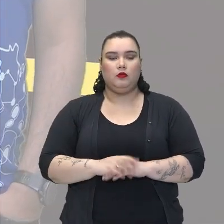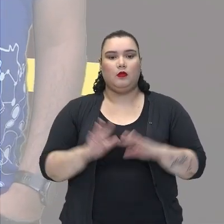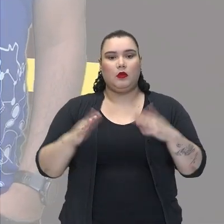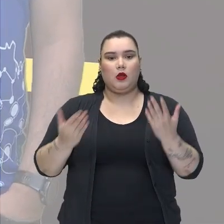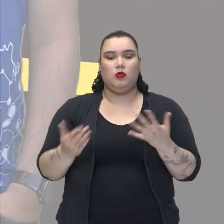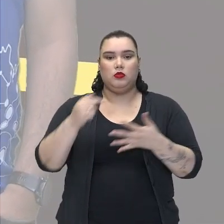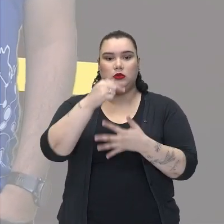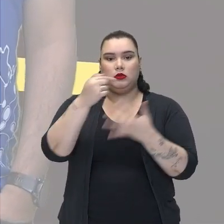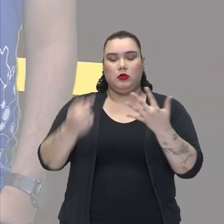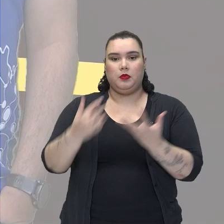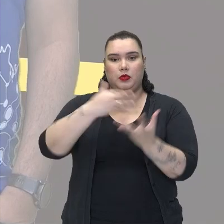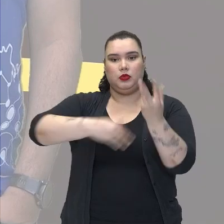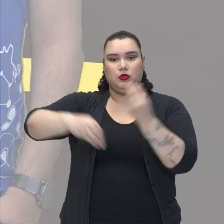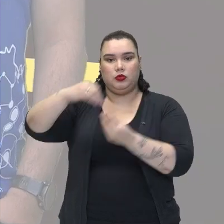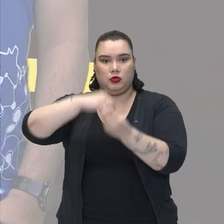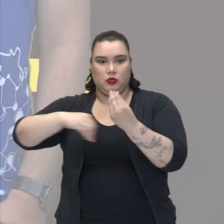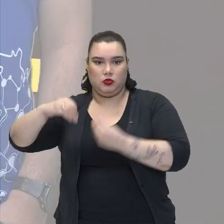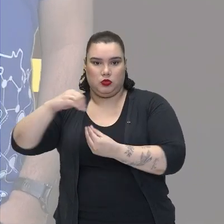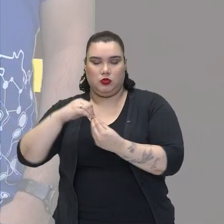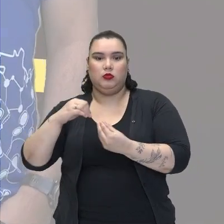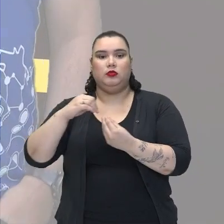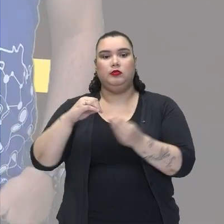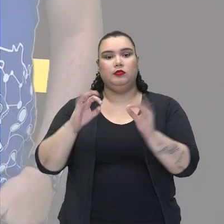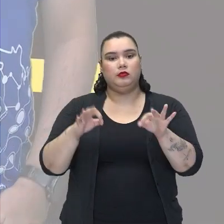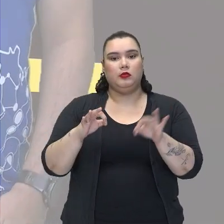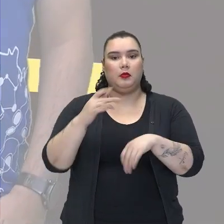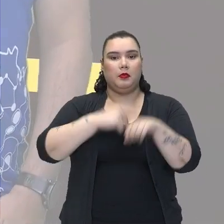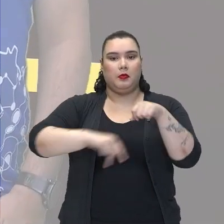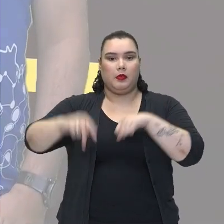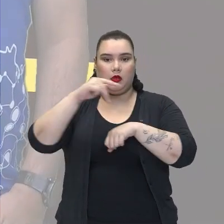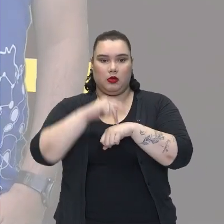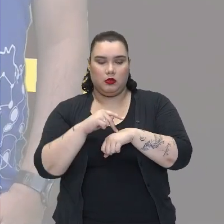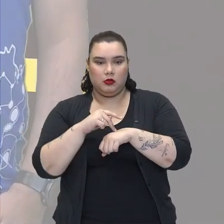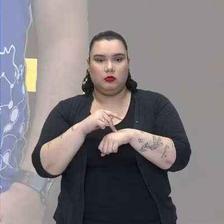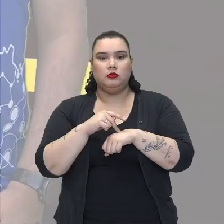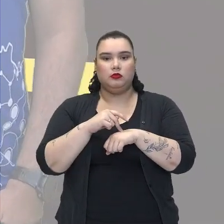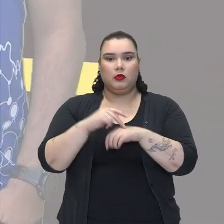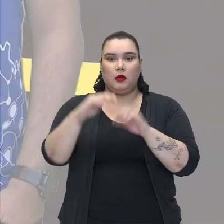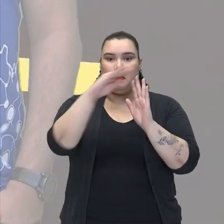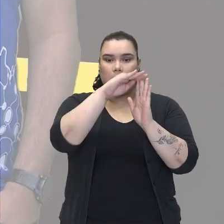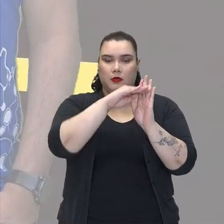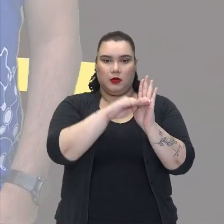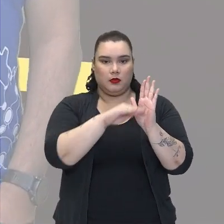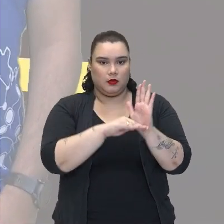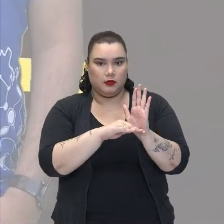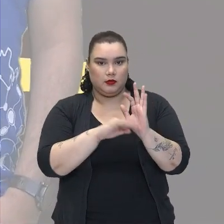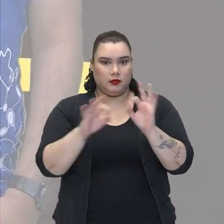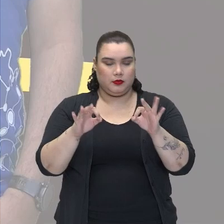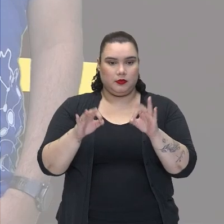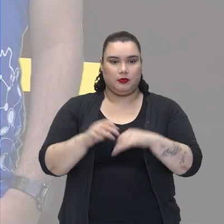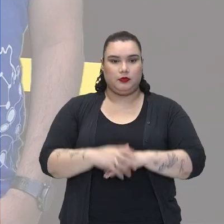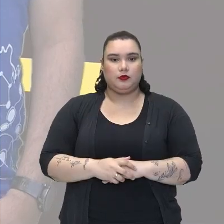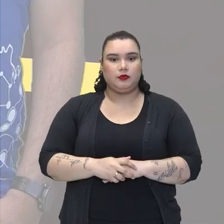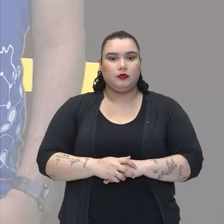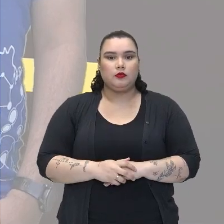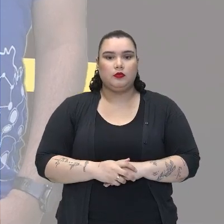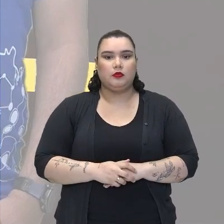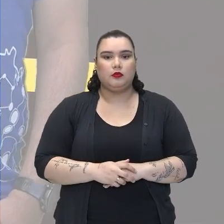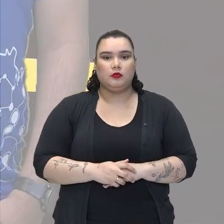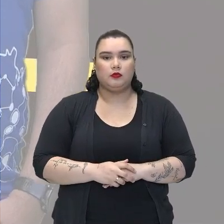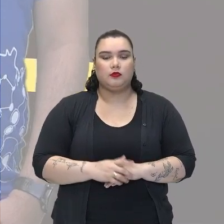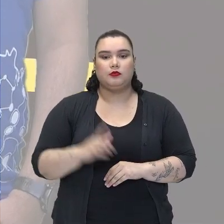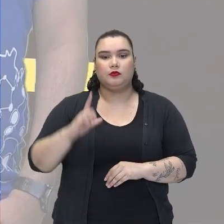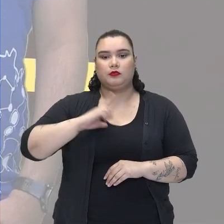misturam aqueles que estão no continente ou istmicos com aqueles que são ilhas, os insulares. Então